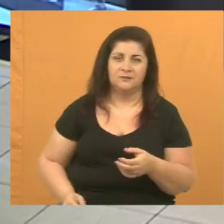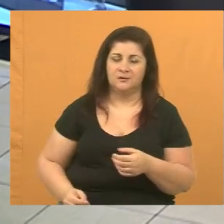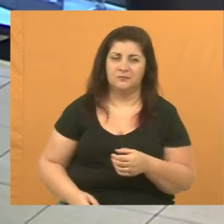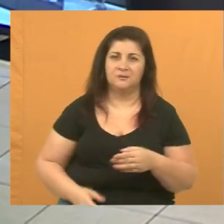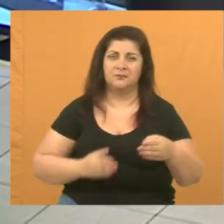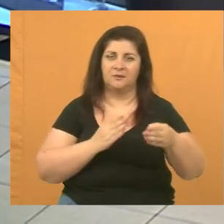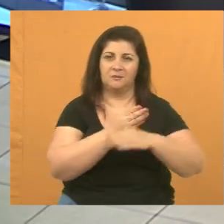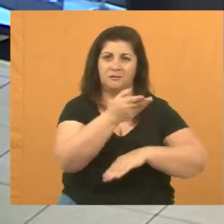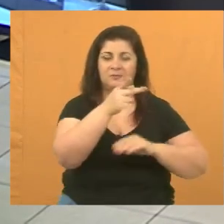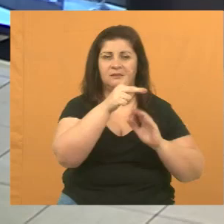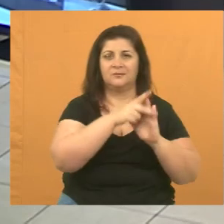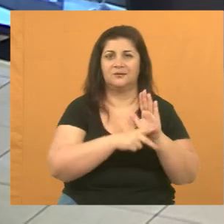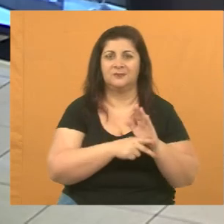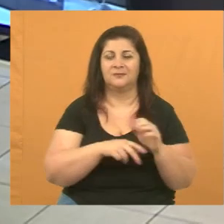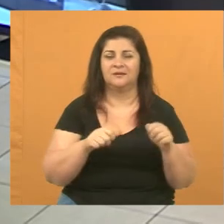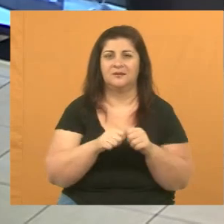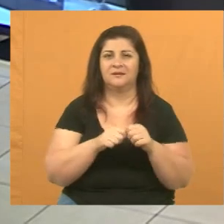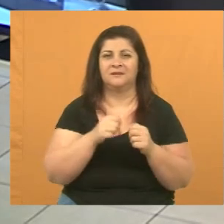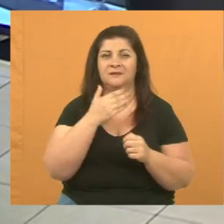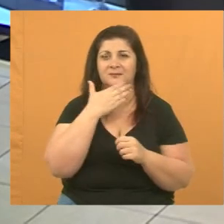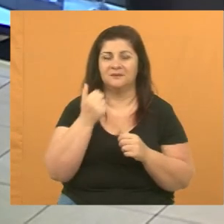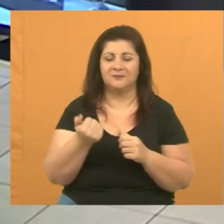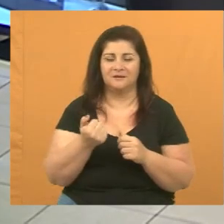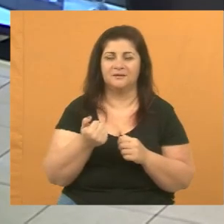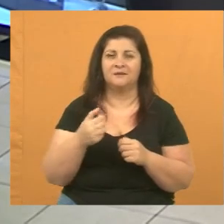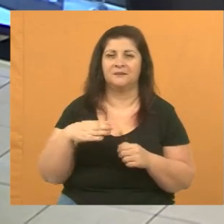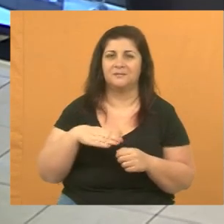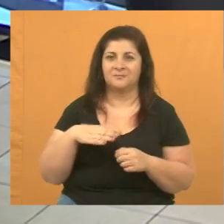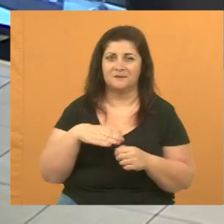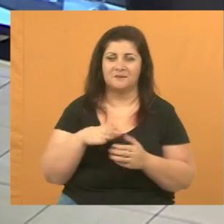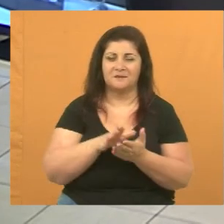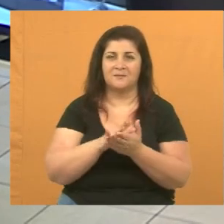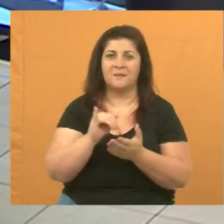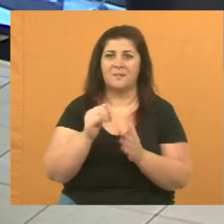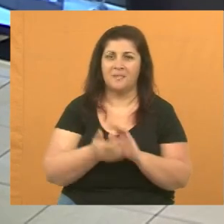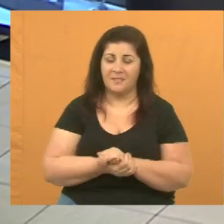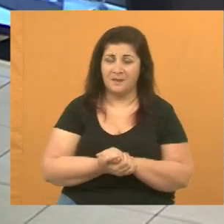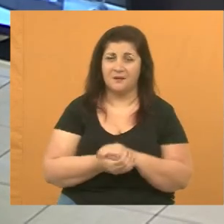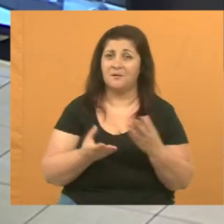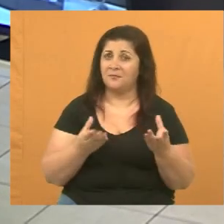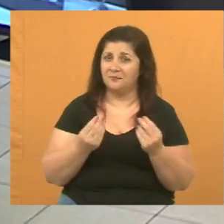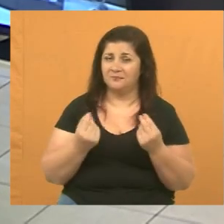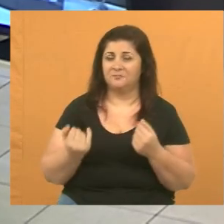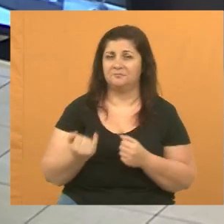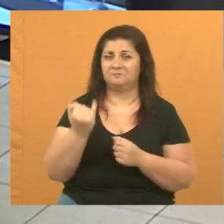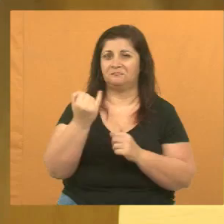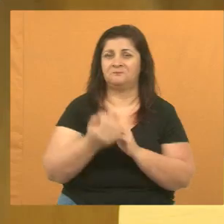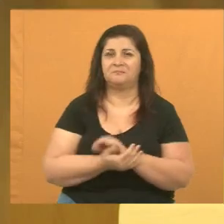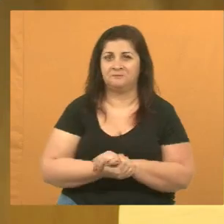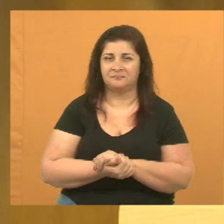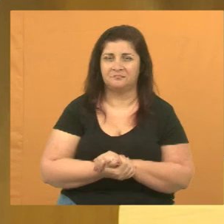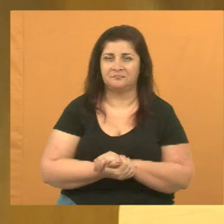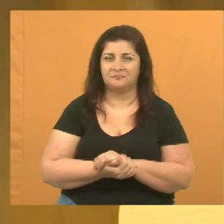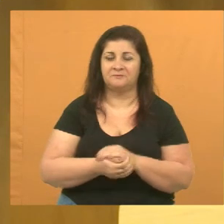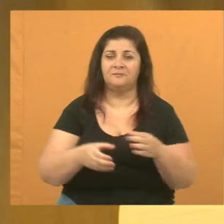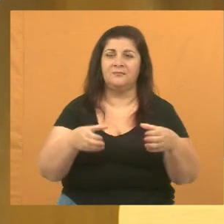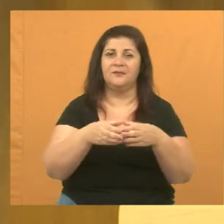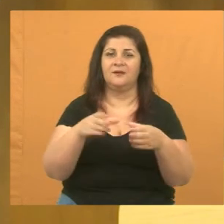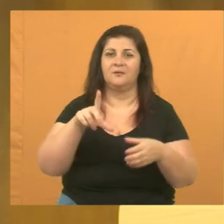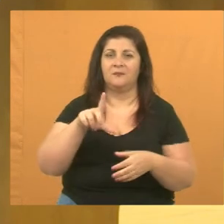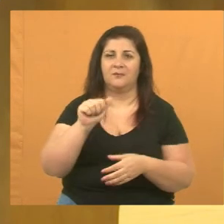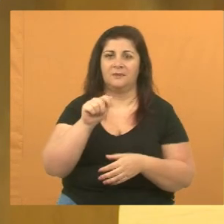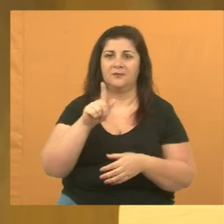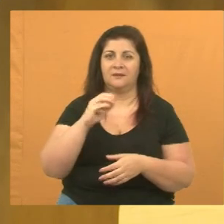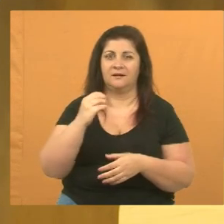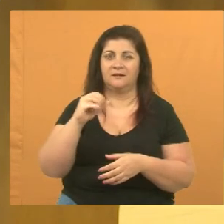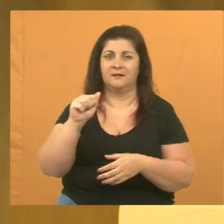esse projeto para melhoria para a nossa cidade de Jacareí. Esse que vai ser muito importante. E Lagoa Azul 2, está